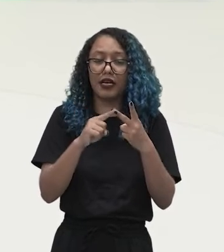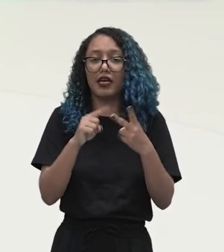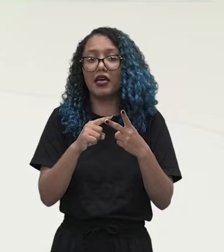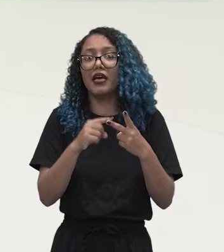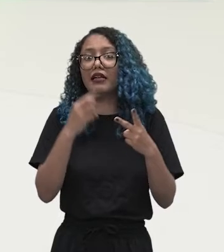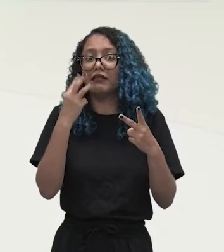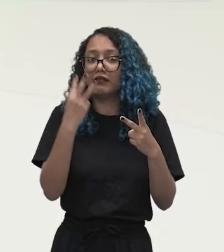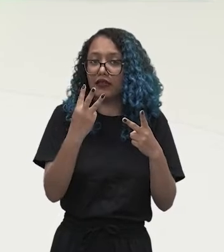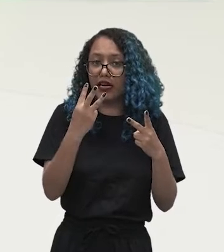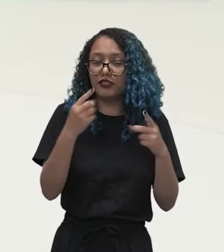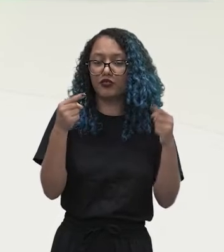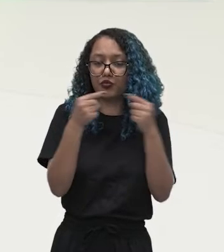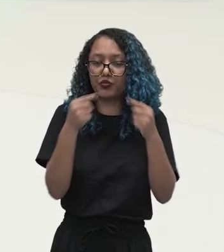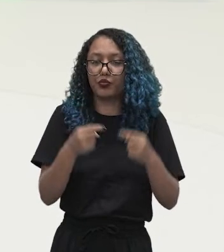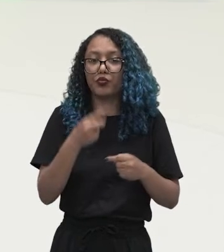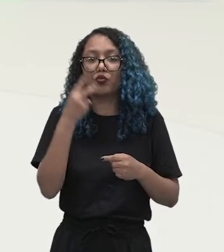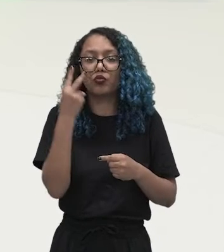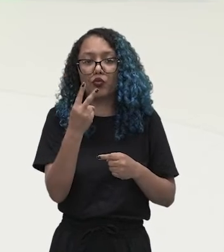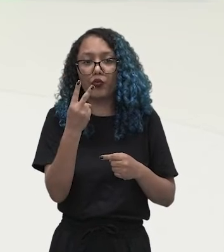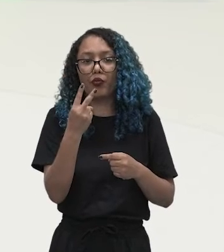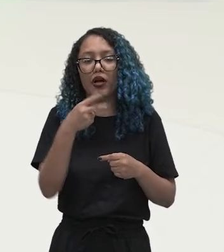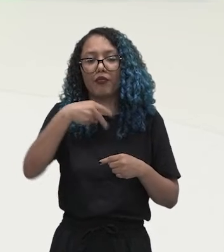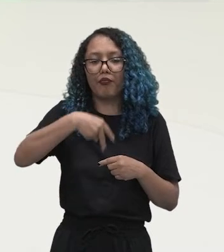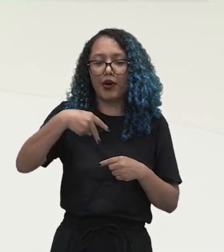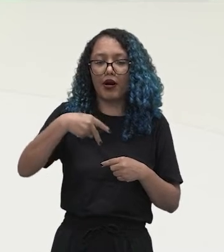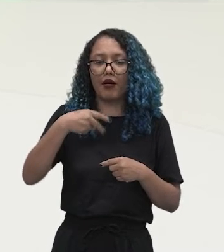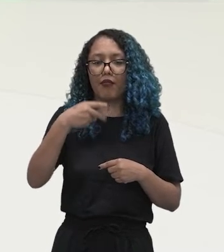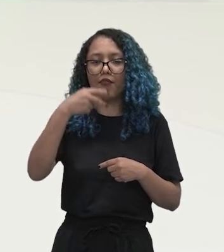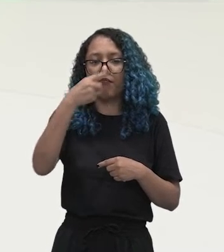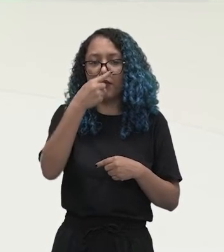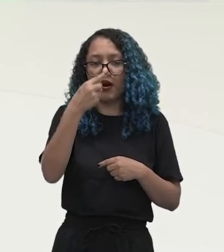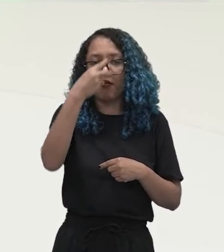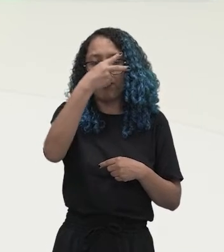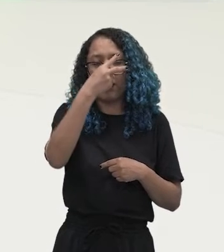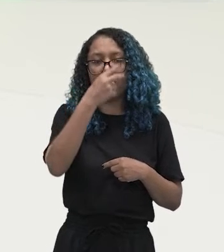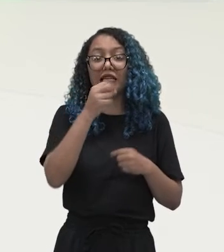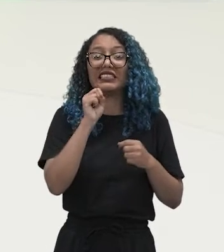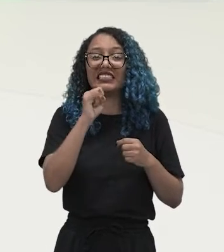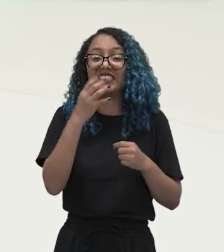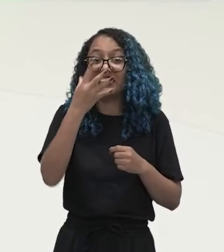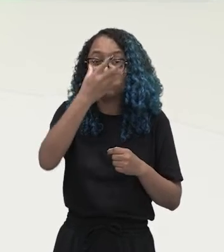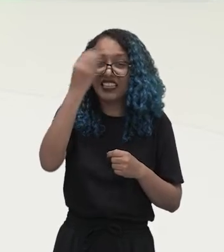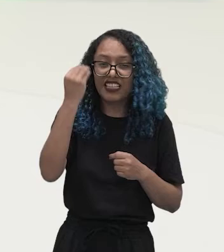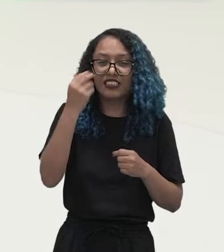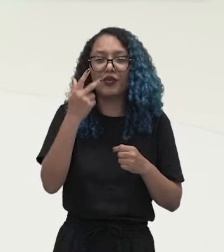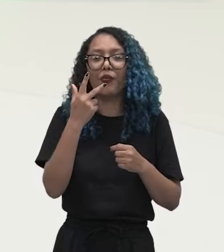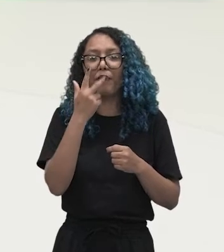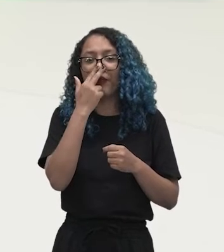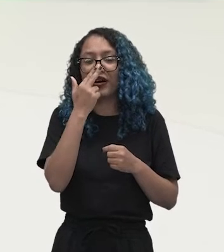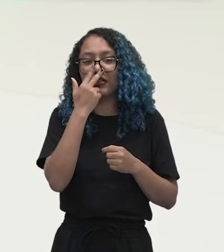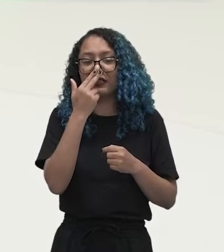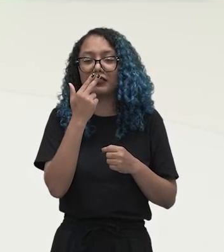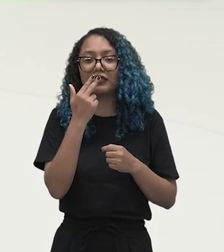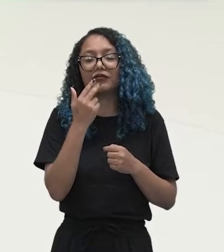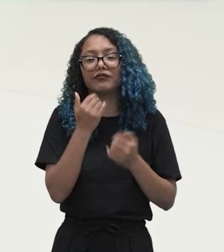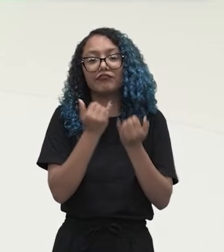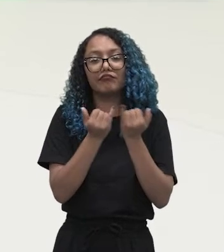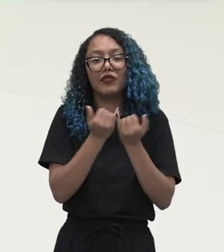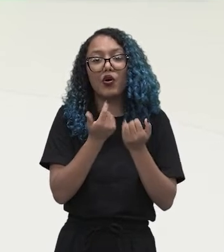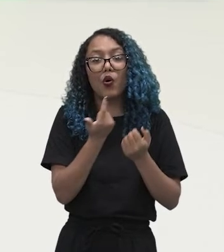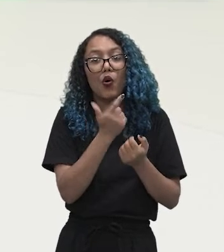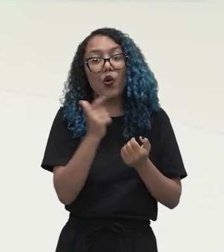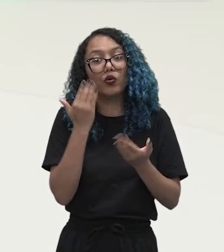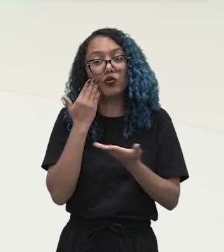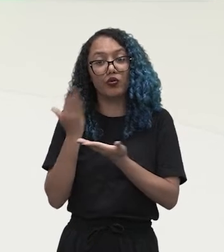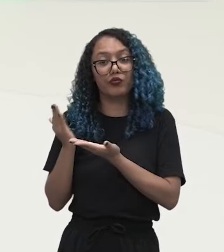duplas alternadas. Então, se você esquece aqui essa bolinha no meio, vai aparecer esse outro composto aqui. E esse outro composto aqui, ele não